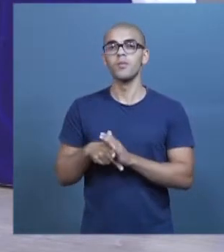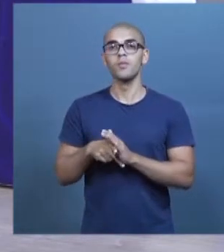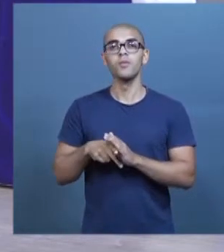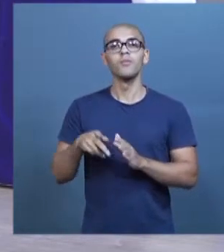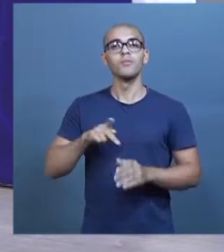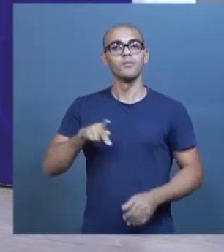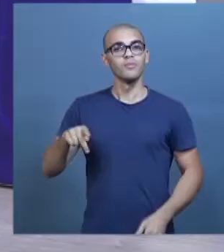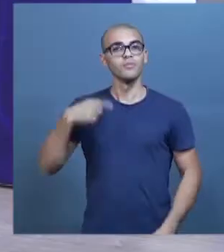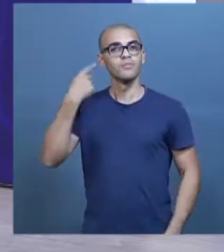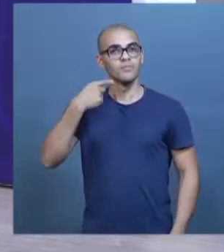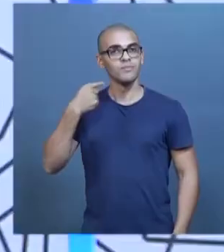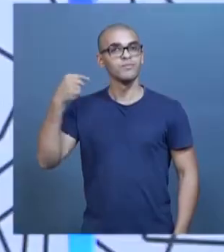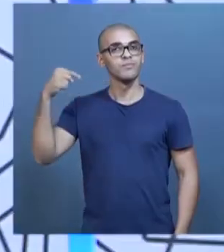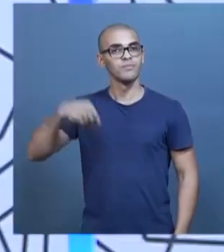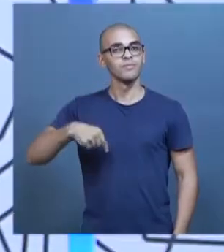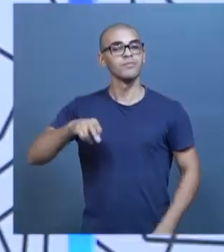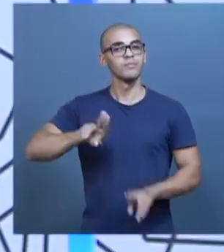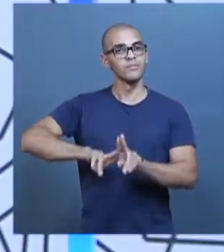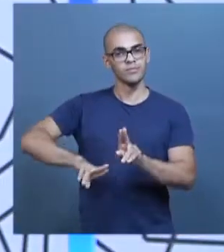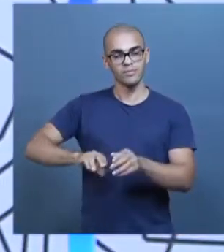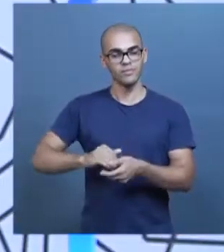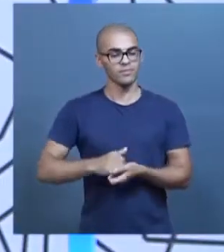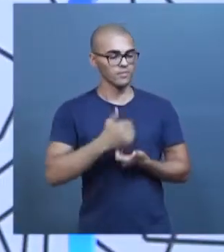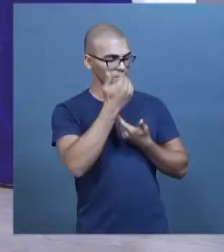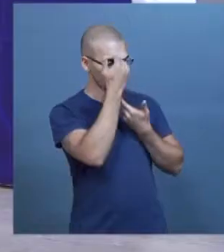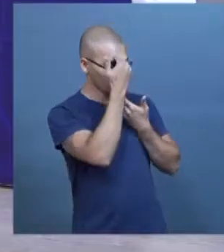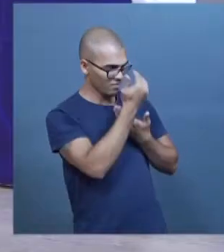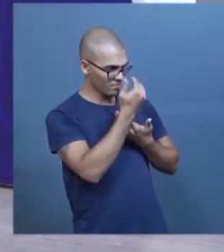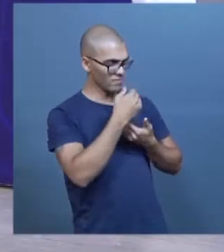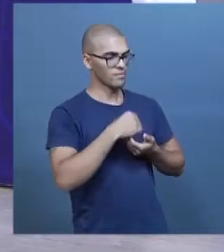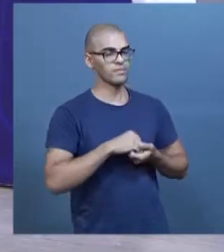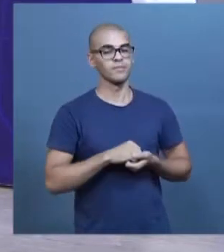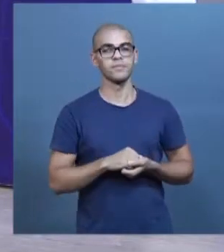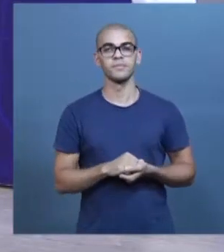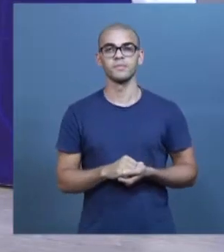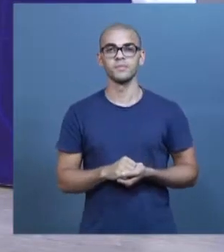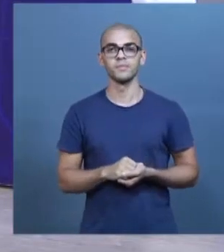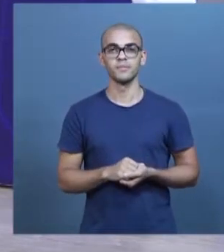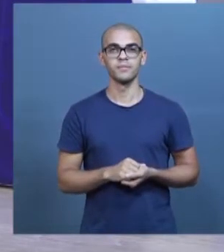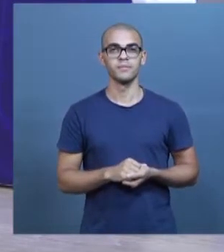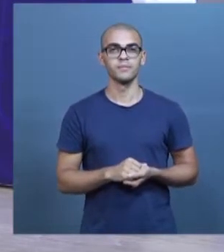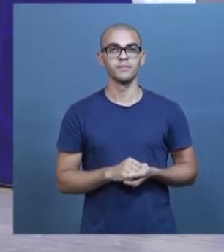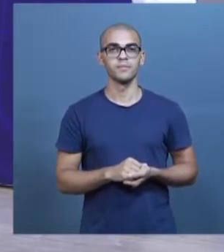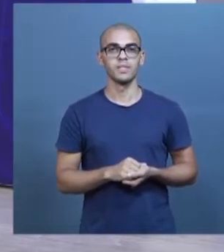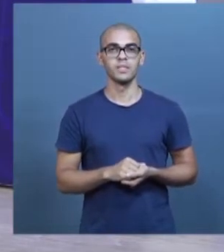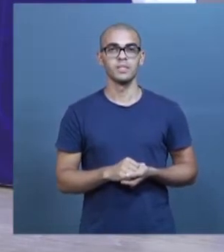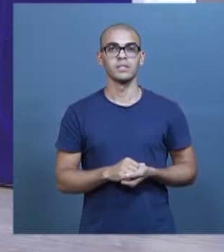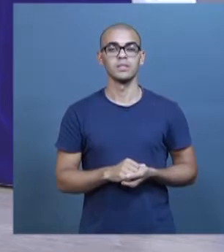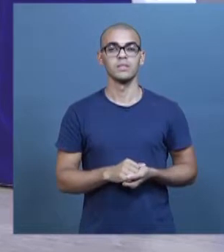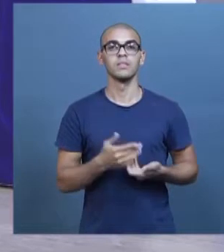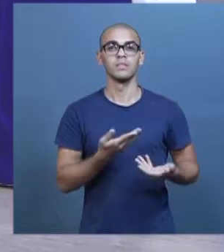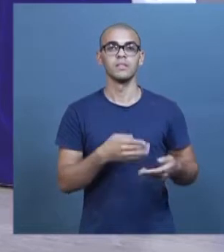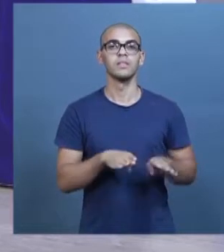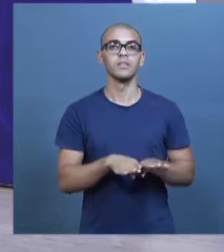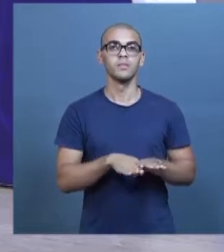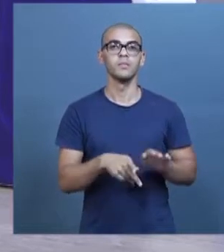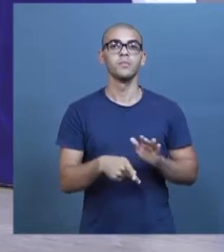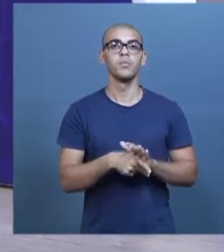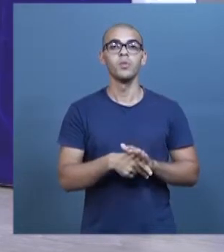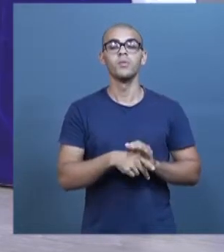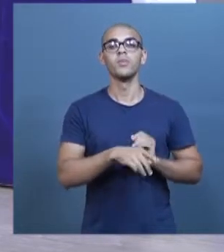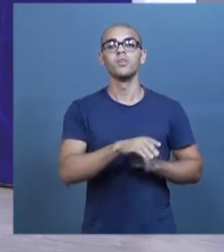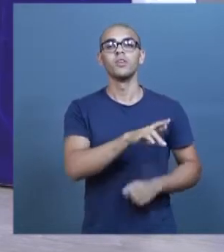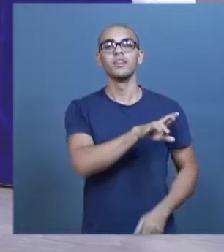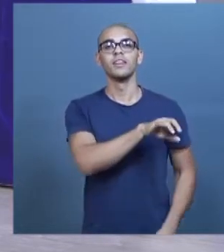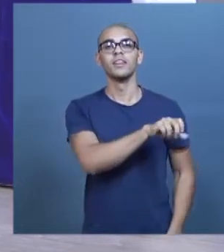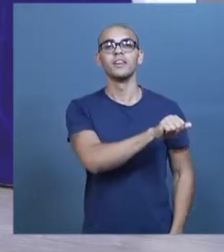UFO. Muito obrigado pela participação, Ricardo. Eu que agradeço a oportunidade. E também a gente recebe Ricardo Naves, que é economista do CEPES, do Centro de Estudos, Pesquisas